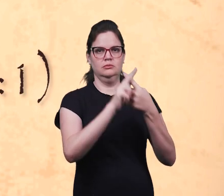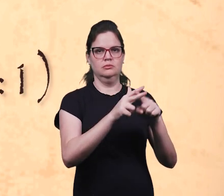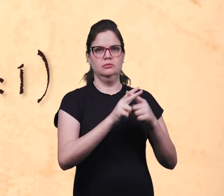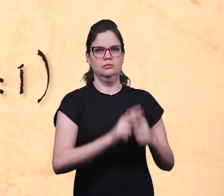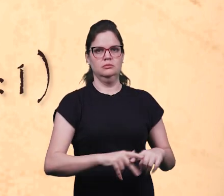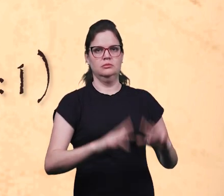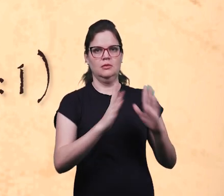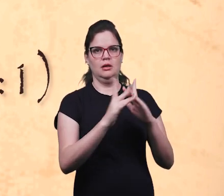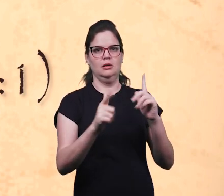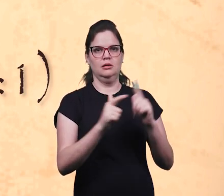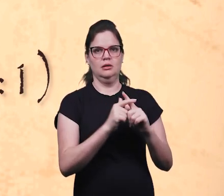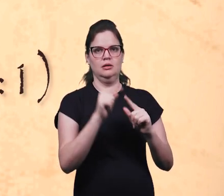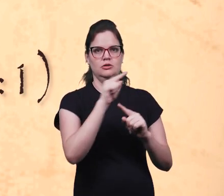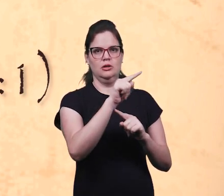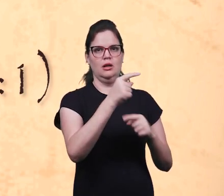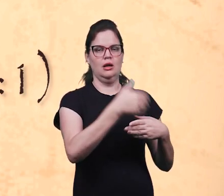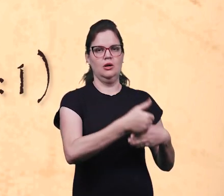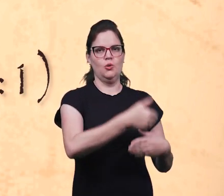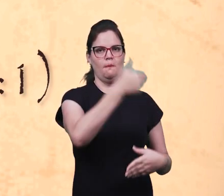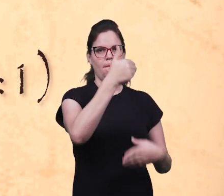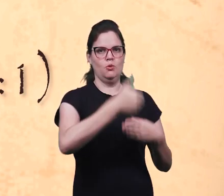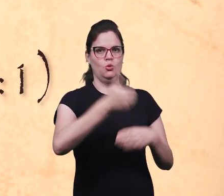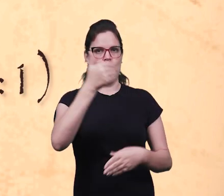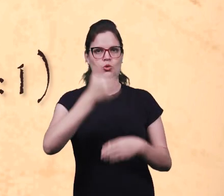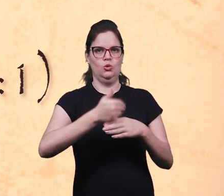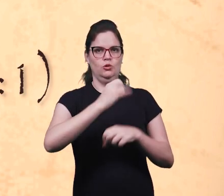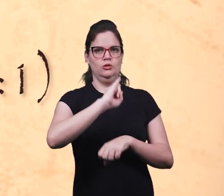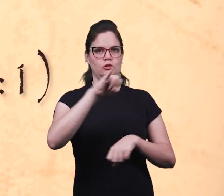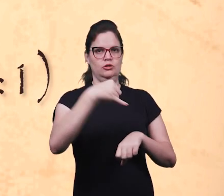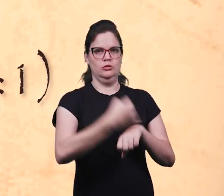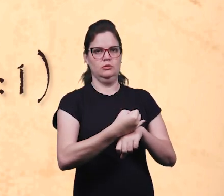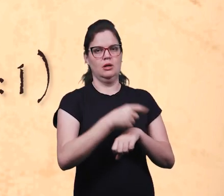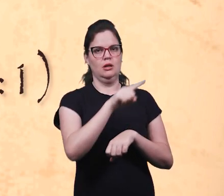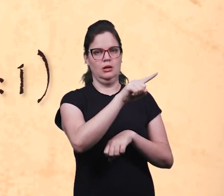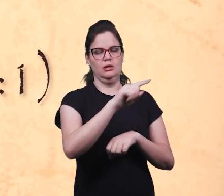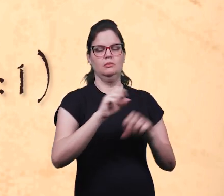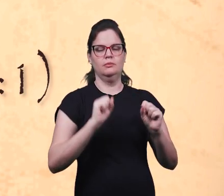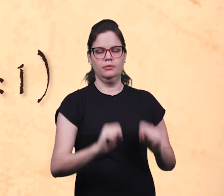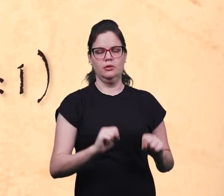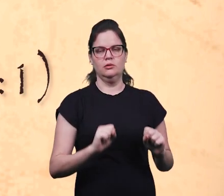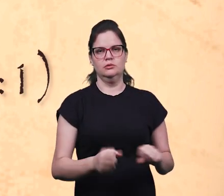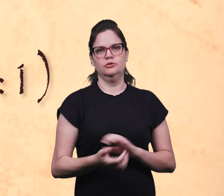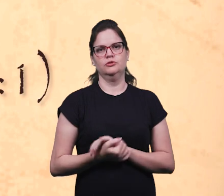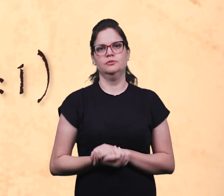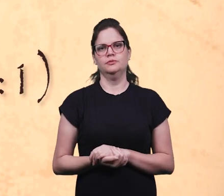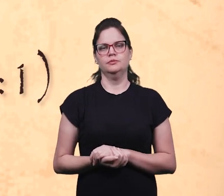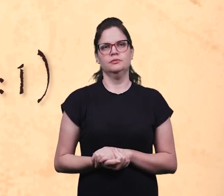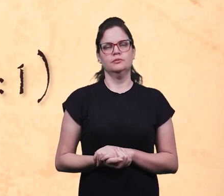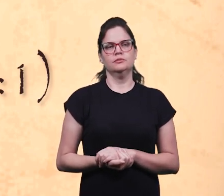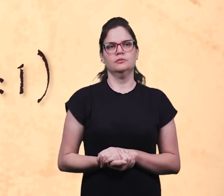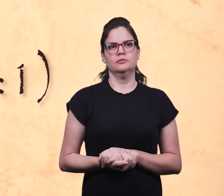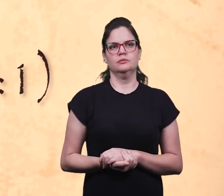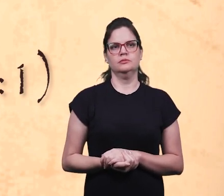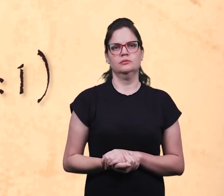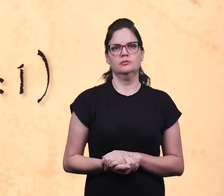do muro e a reconstrução do templo. Também no livro